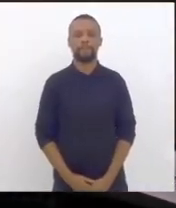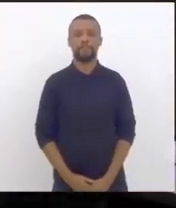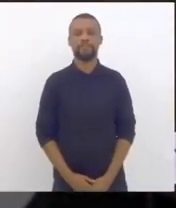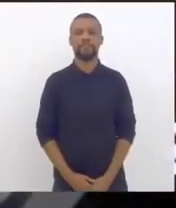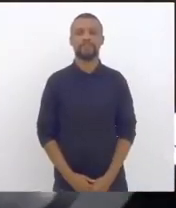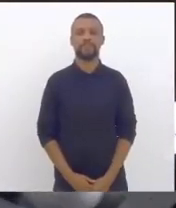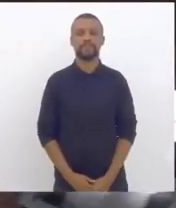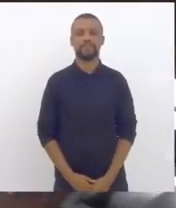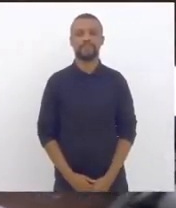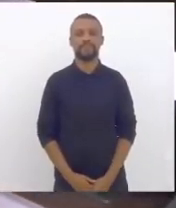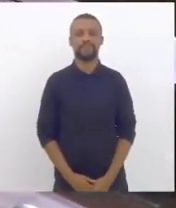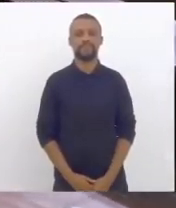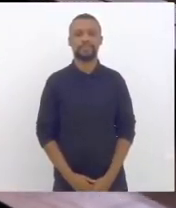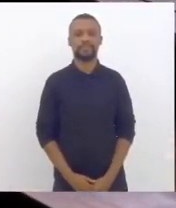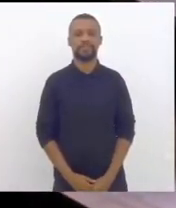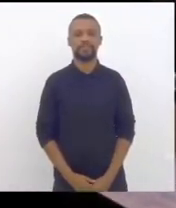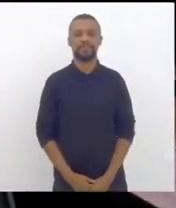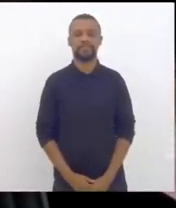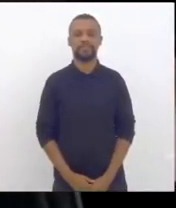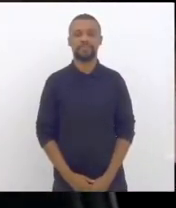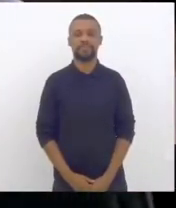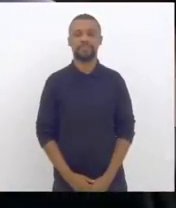E aí